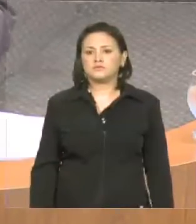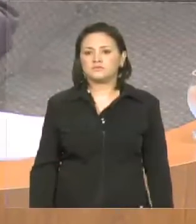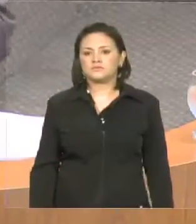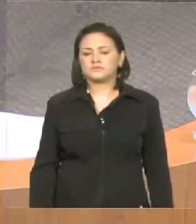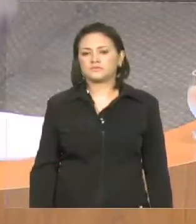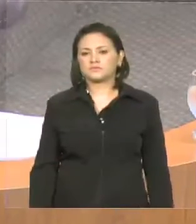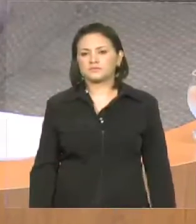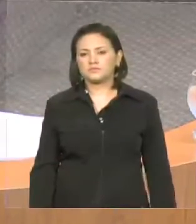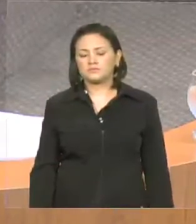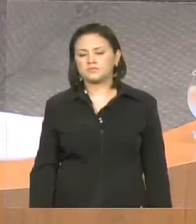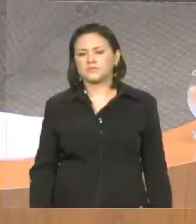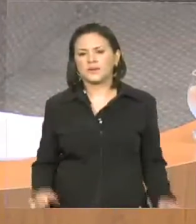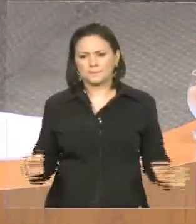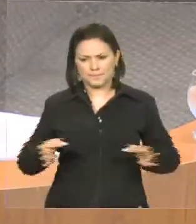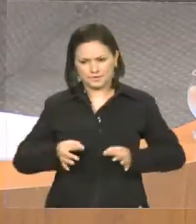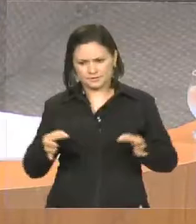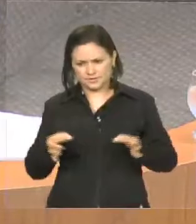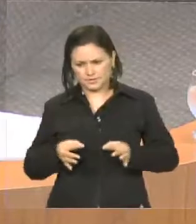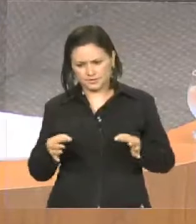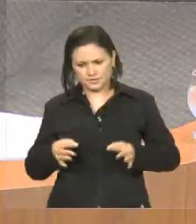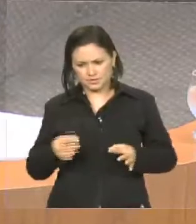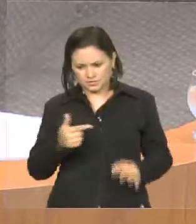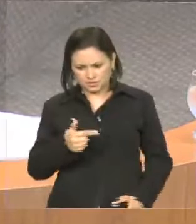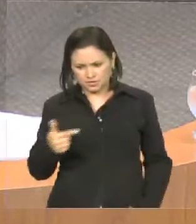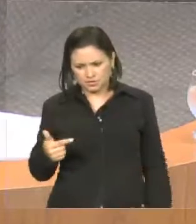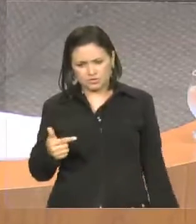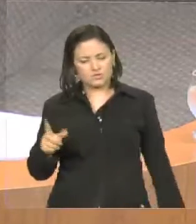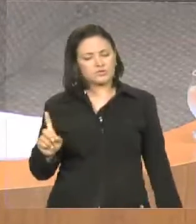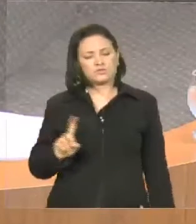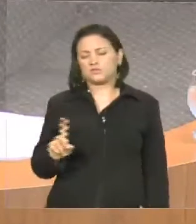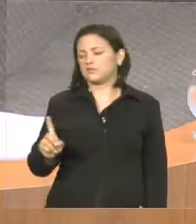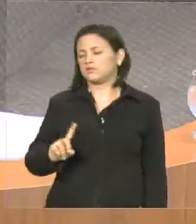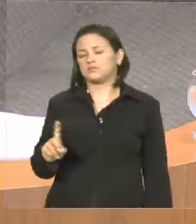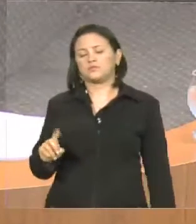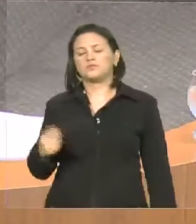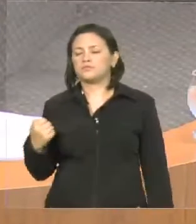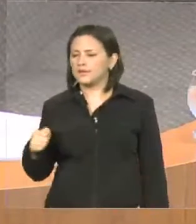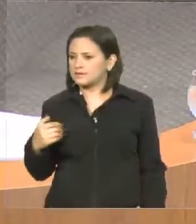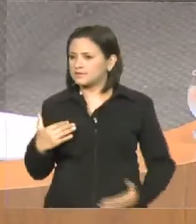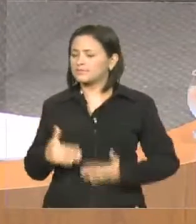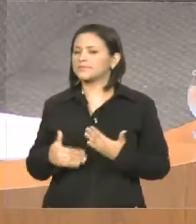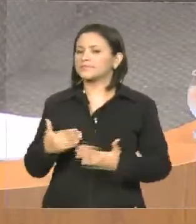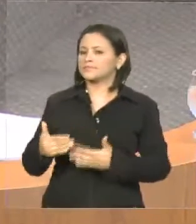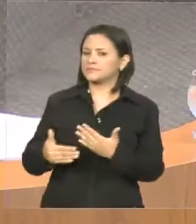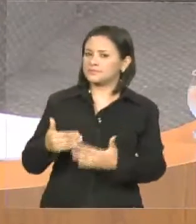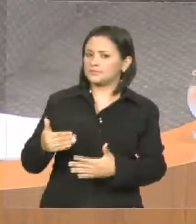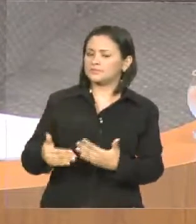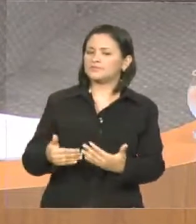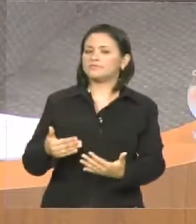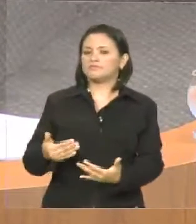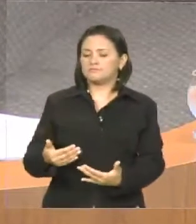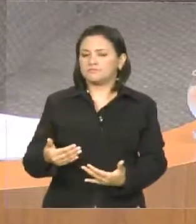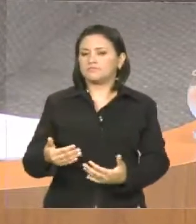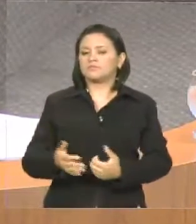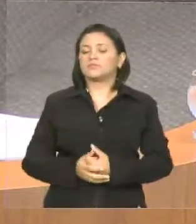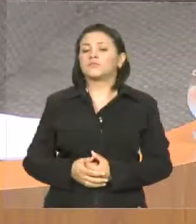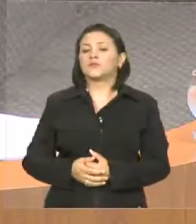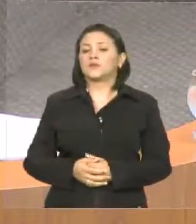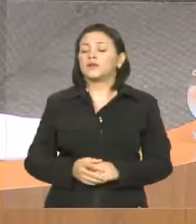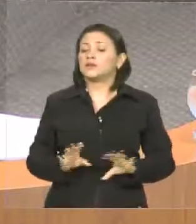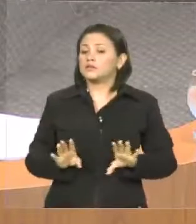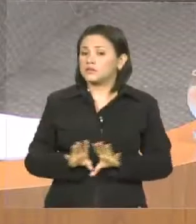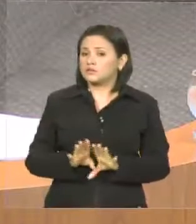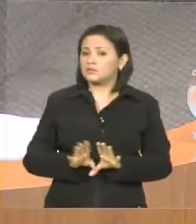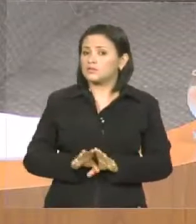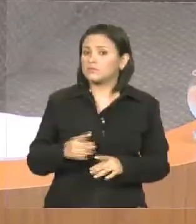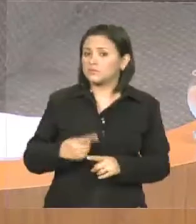índices. Mas, sem dúvida, é um avanço importante. Ainda mais porque no IDH da educação, hoje, deputado